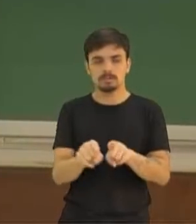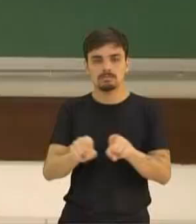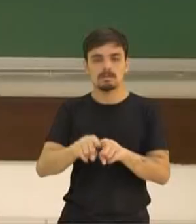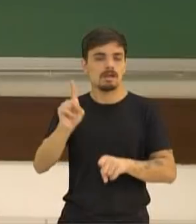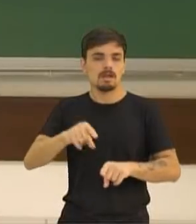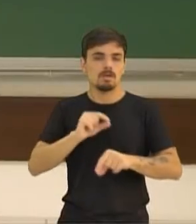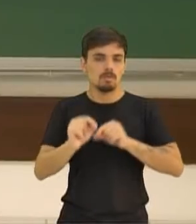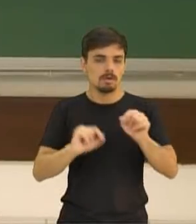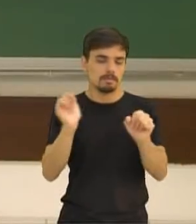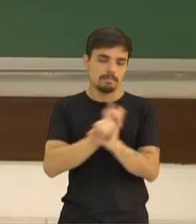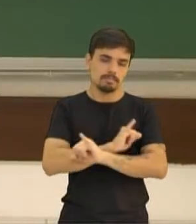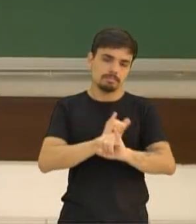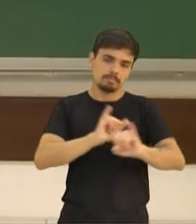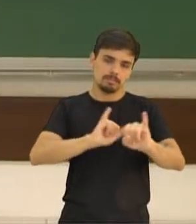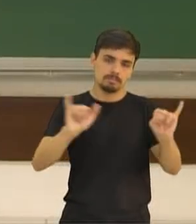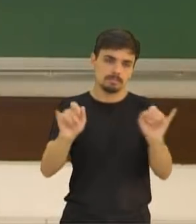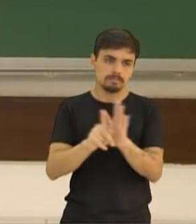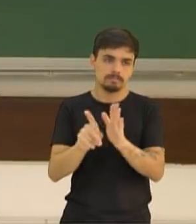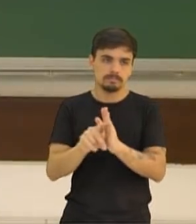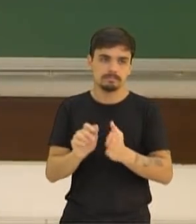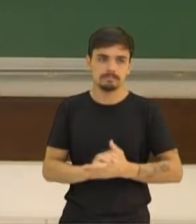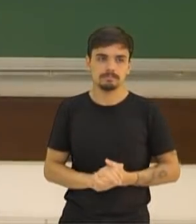quê? Aos anúncios publicitários.